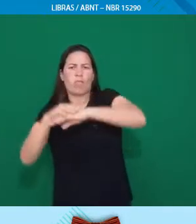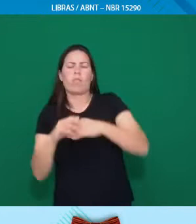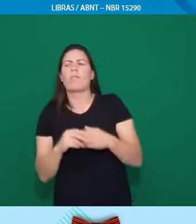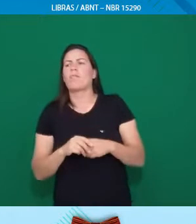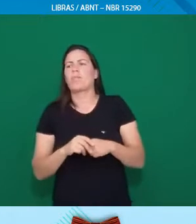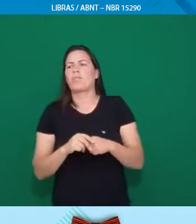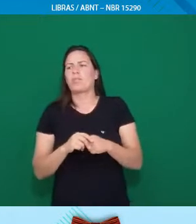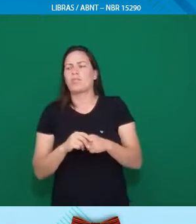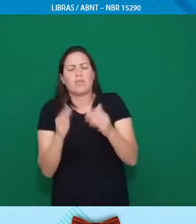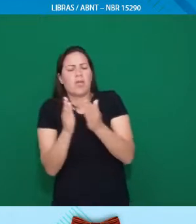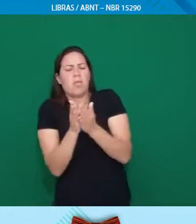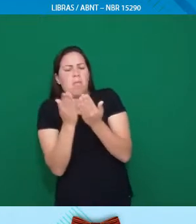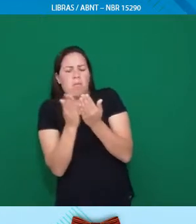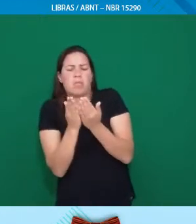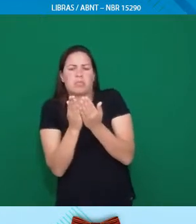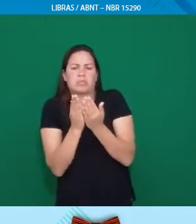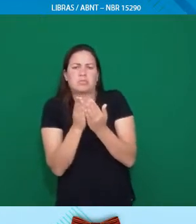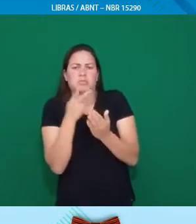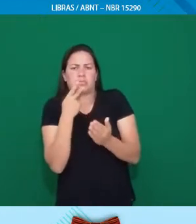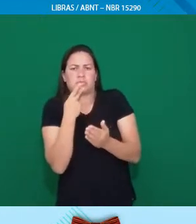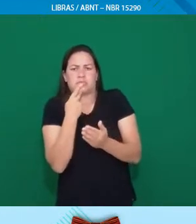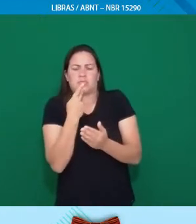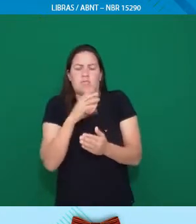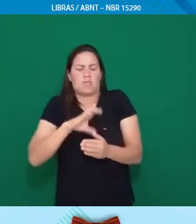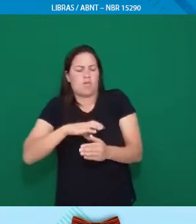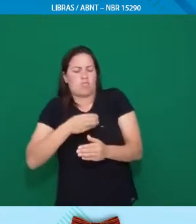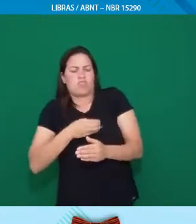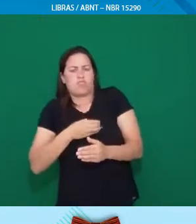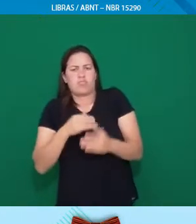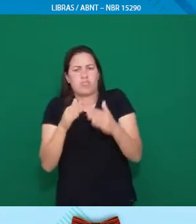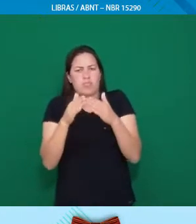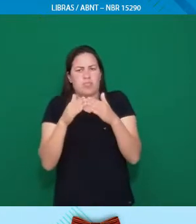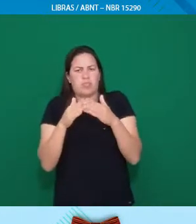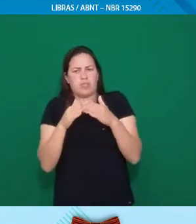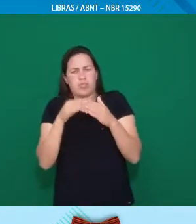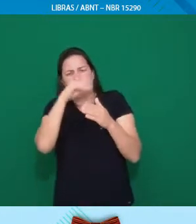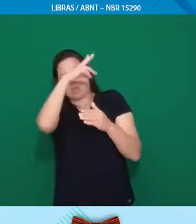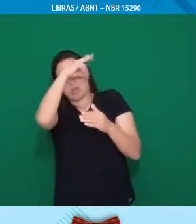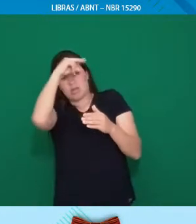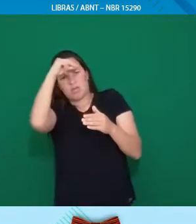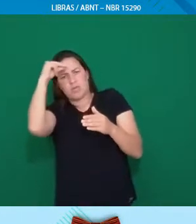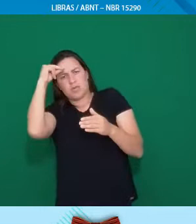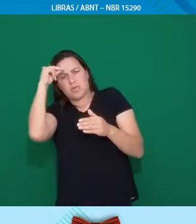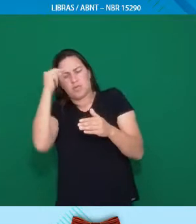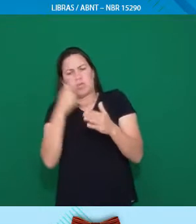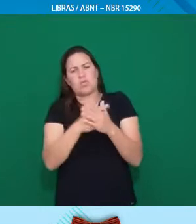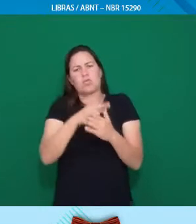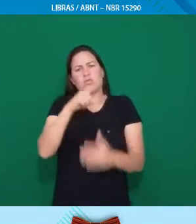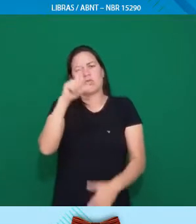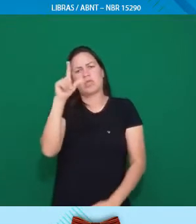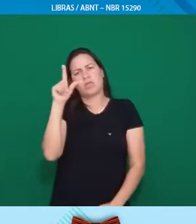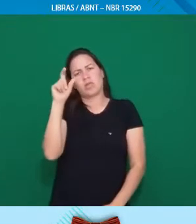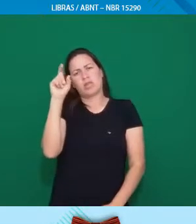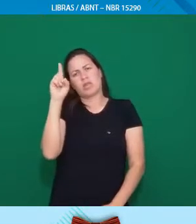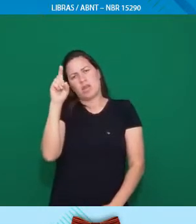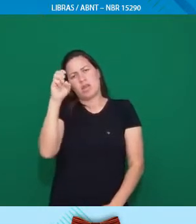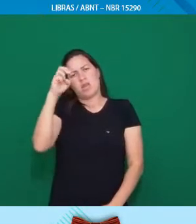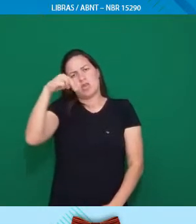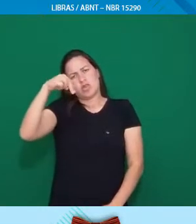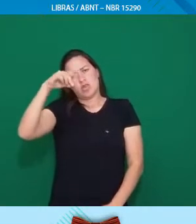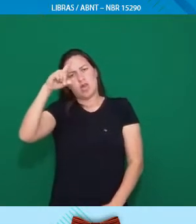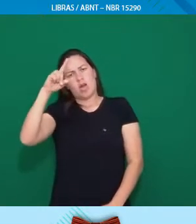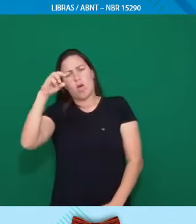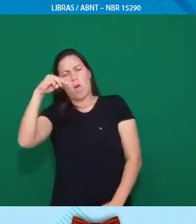nosso município então isso aí eu te passo os pedidos né aí o meu Djalma que que